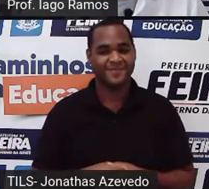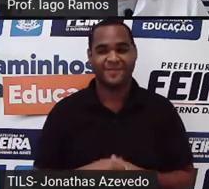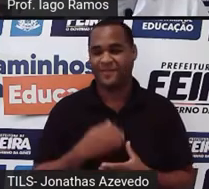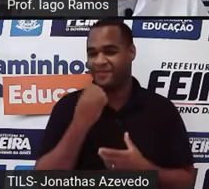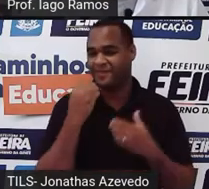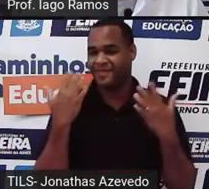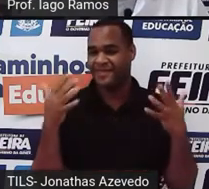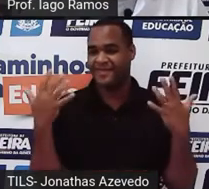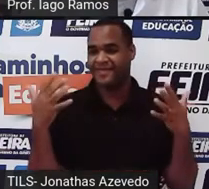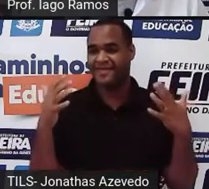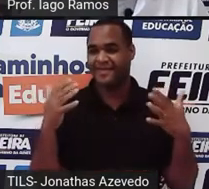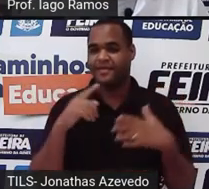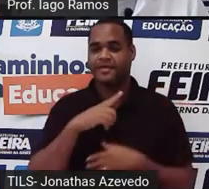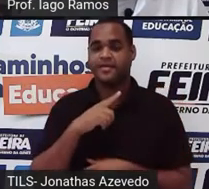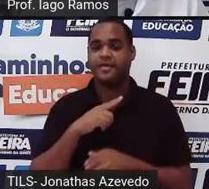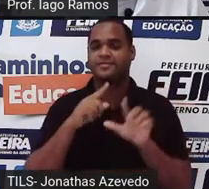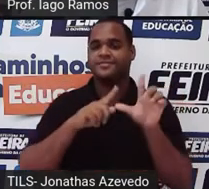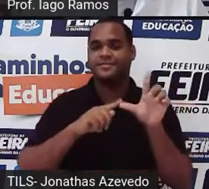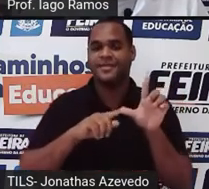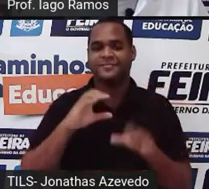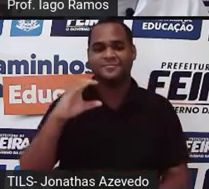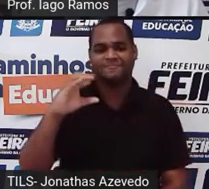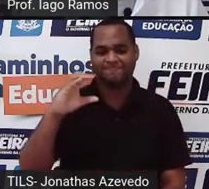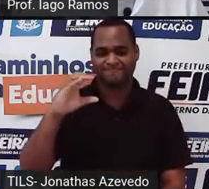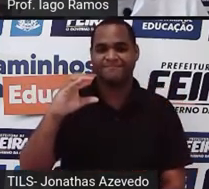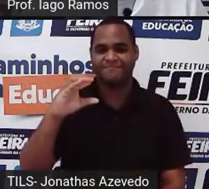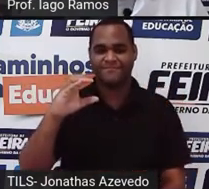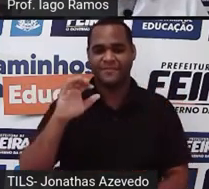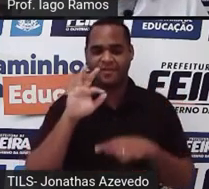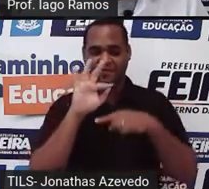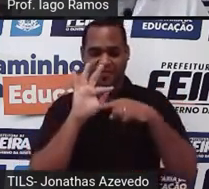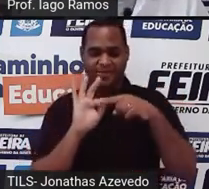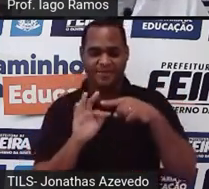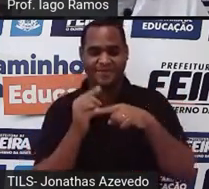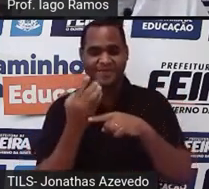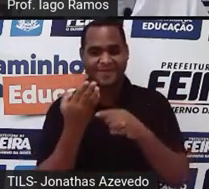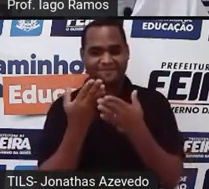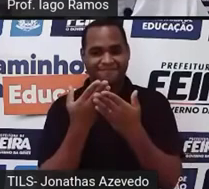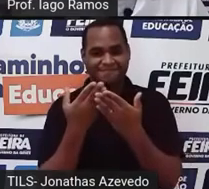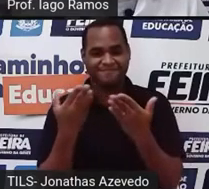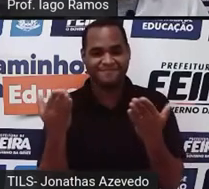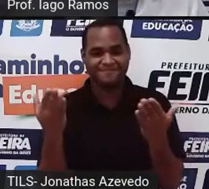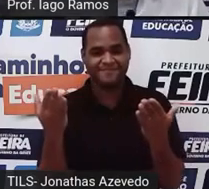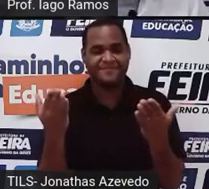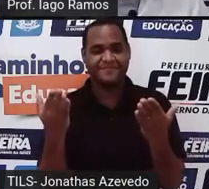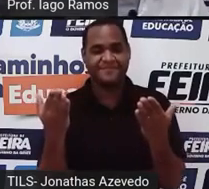É o que está na letra C. É a fração 1,